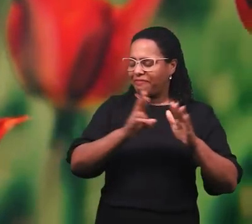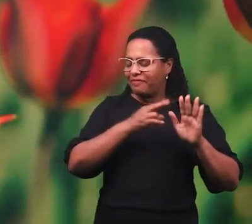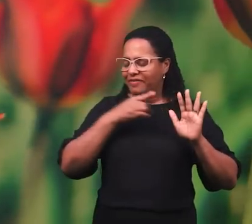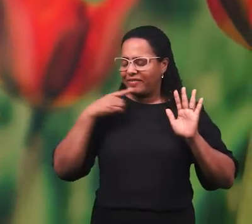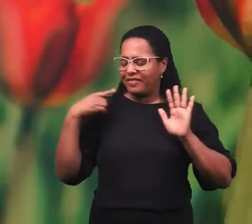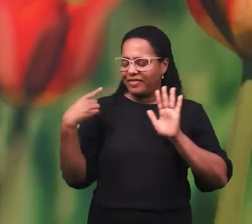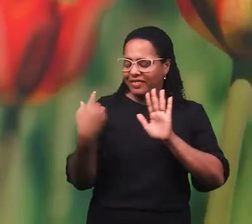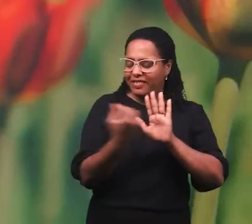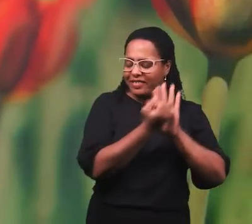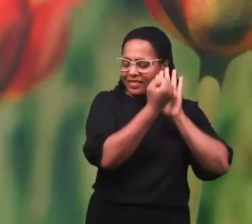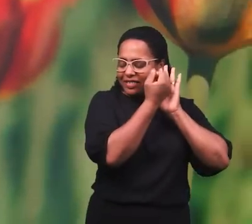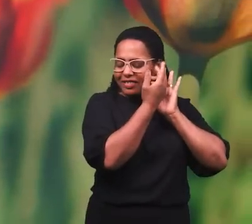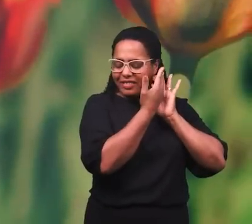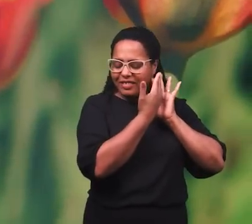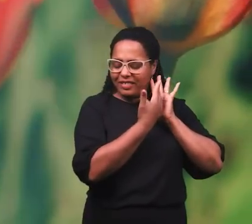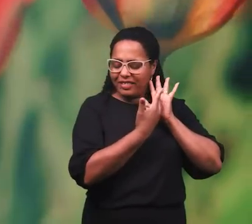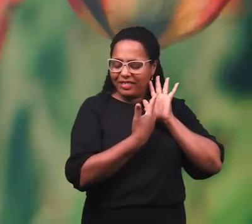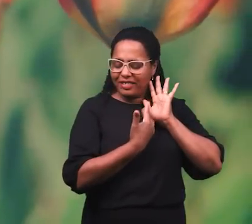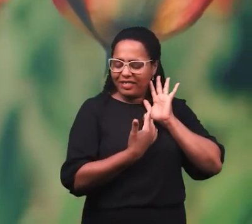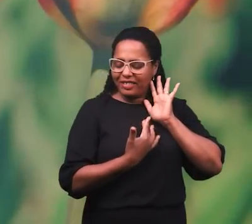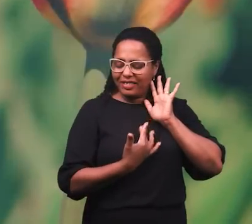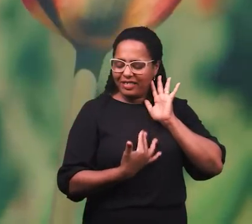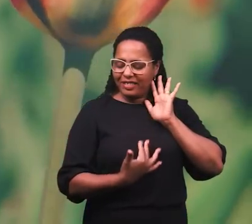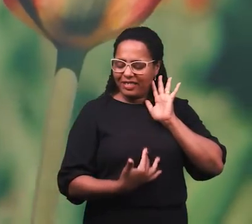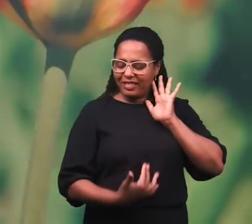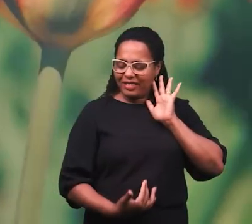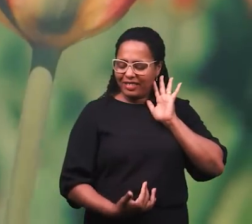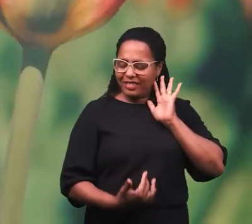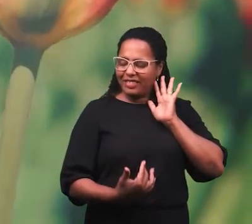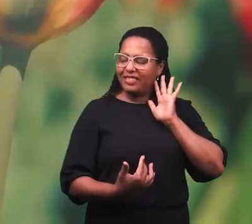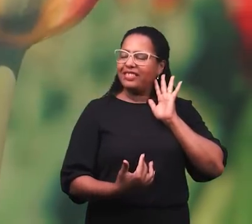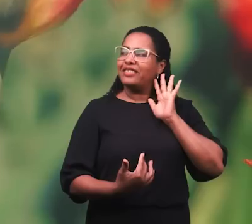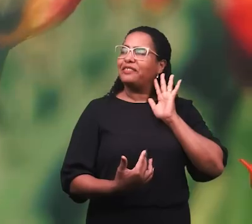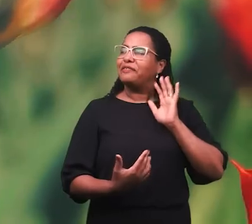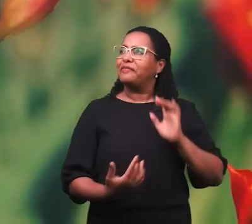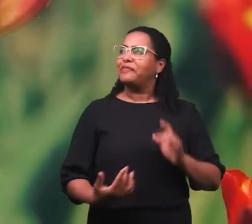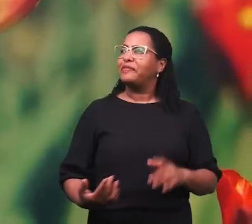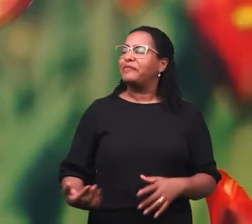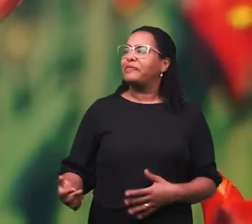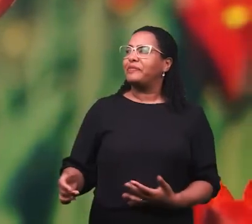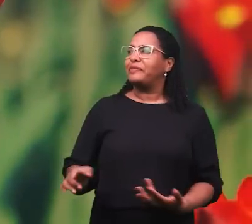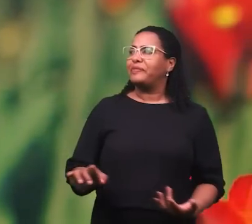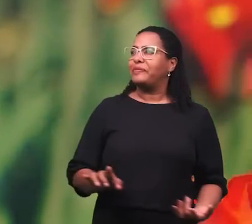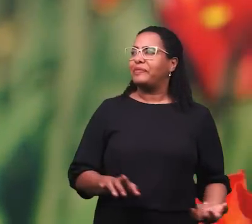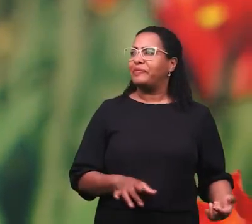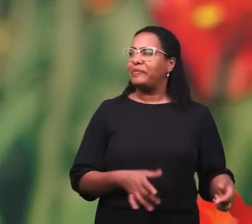Derrama do teu sangue sobre mim.